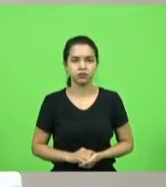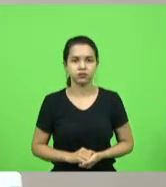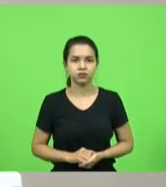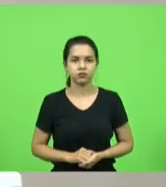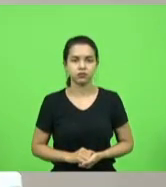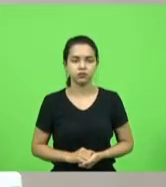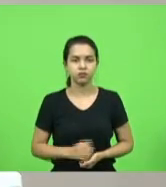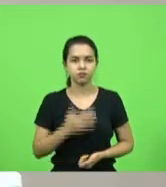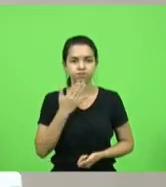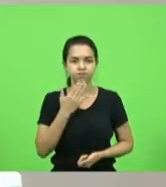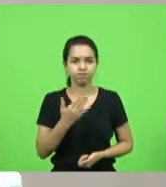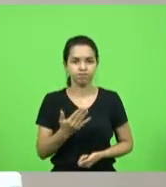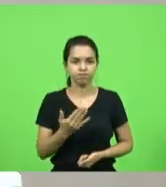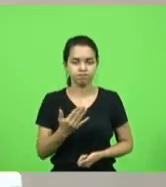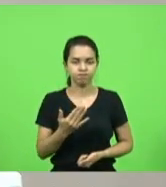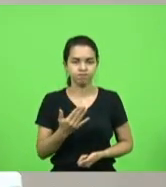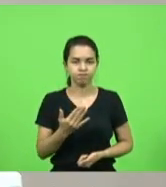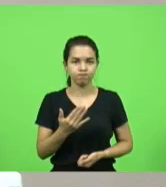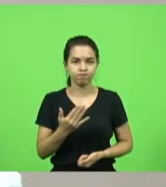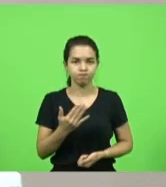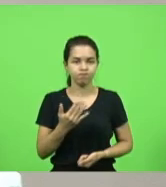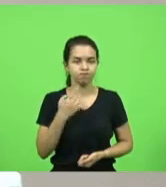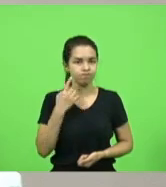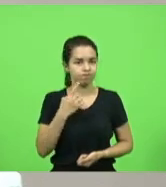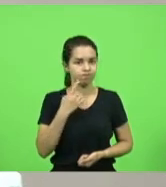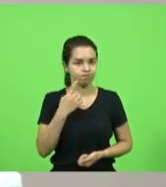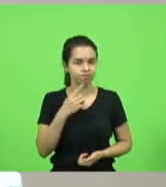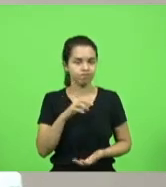Peço aos deputados que registrem